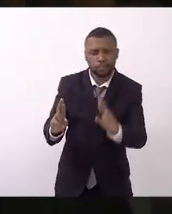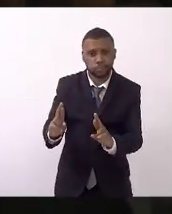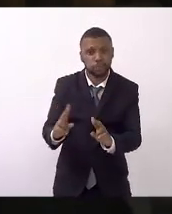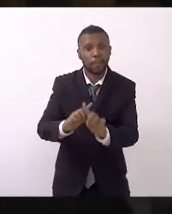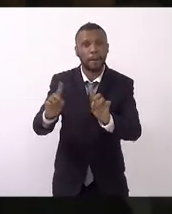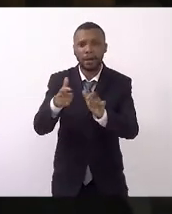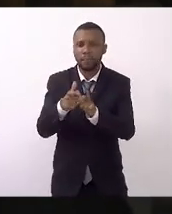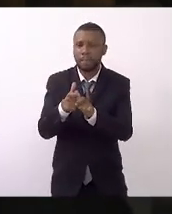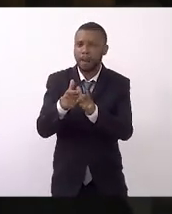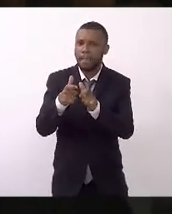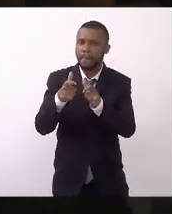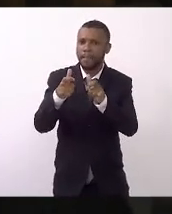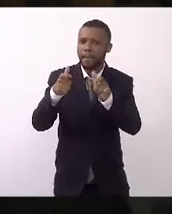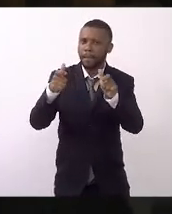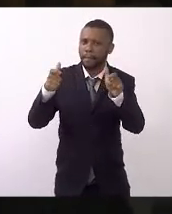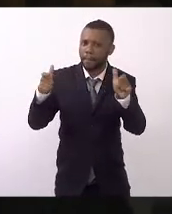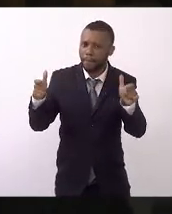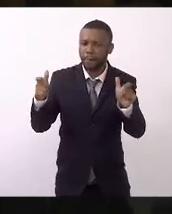chuva,